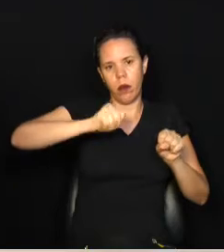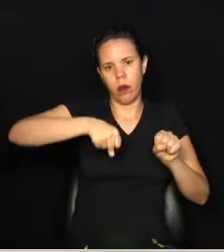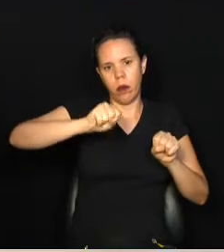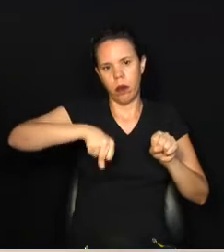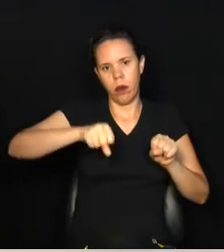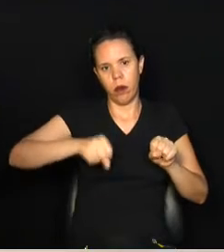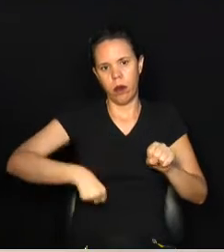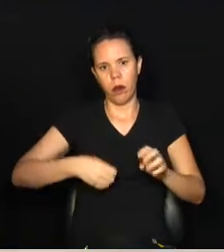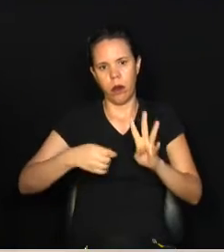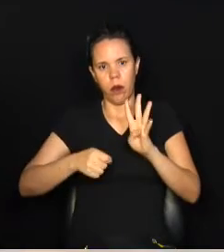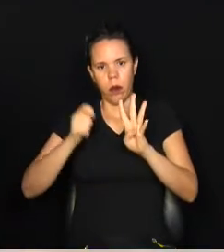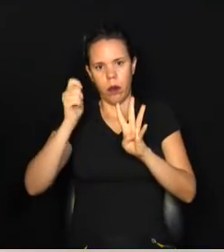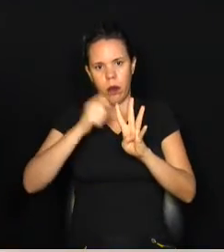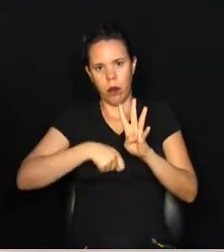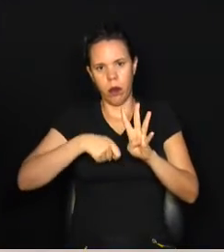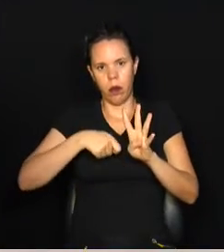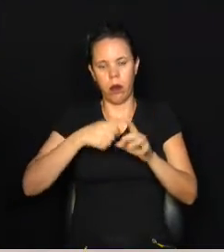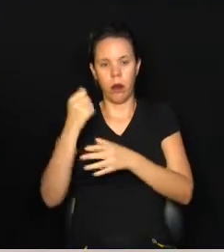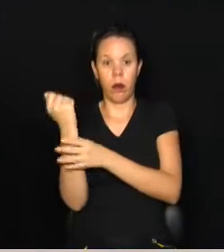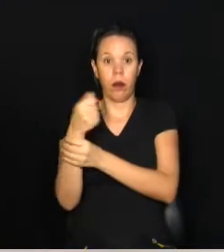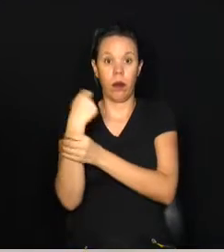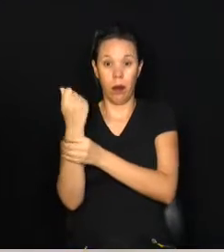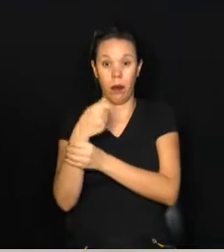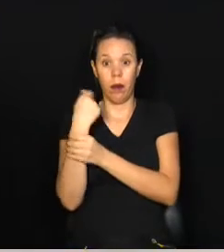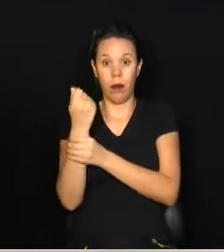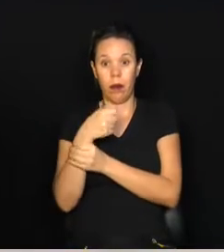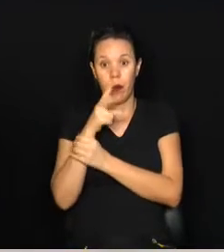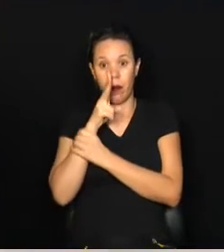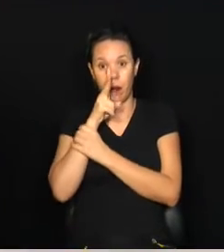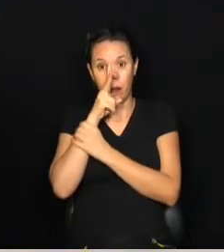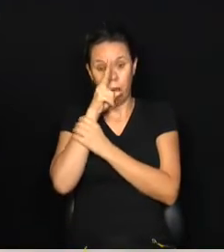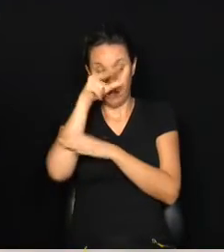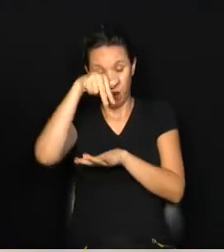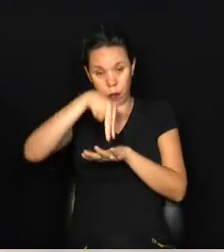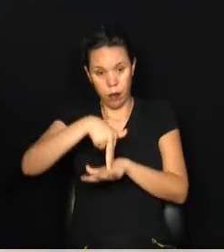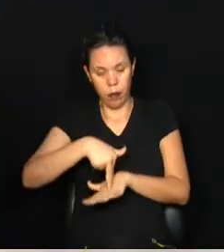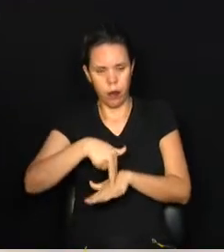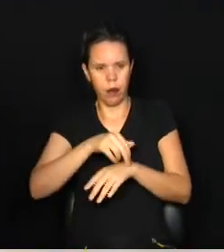aí há 4 meses numa fisioterapia braba aqui para poder ficar de pé.